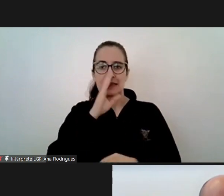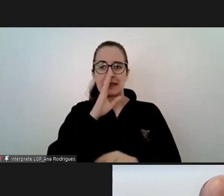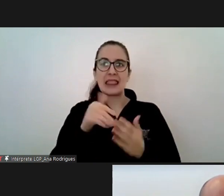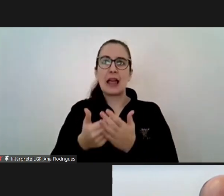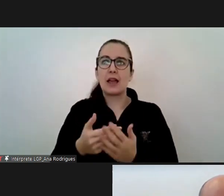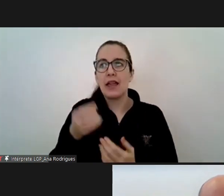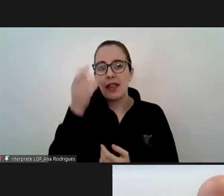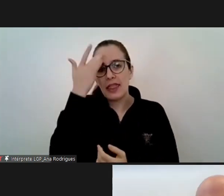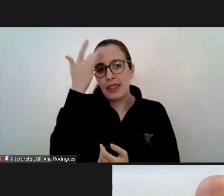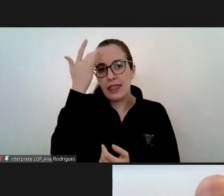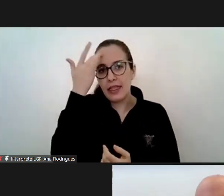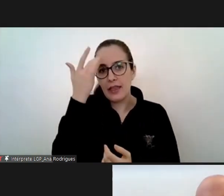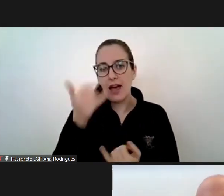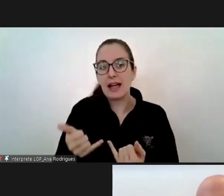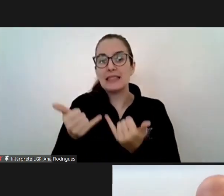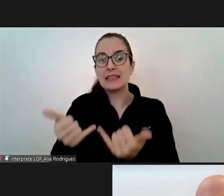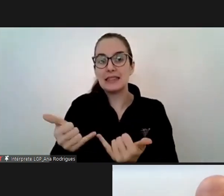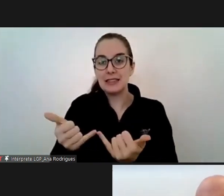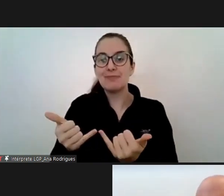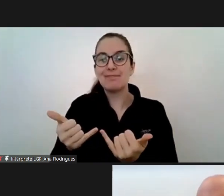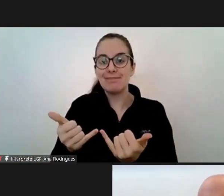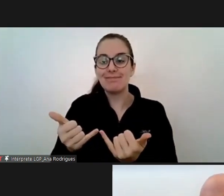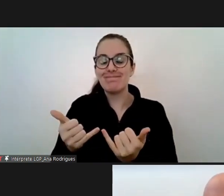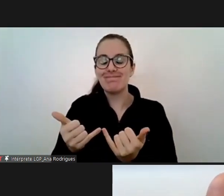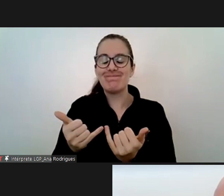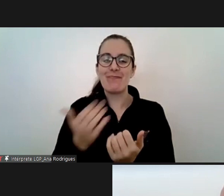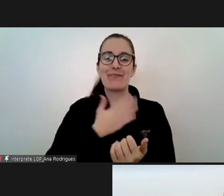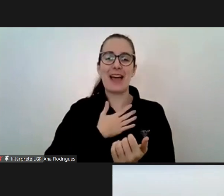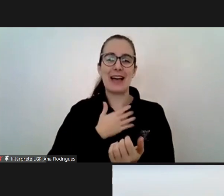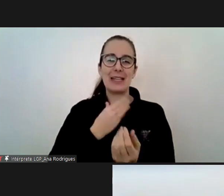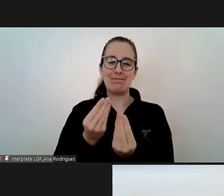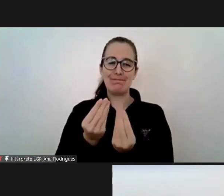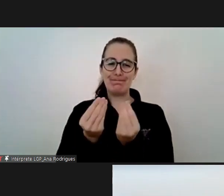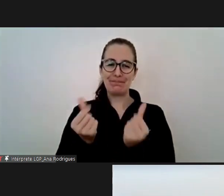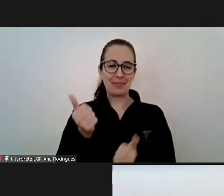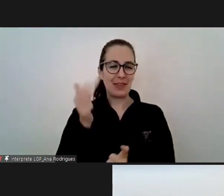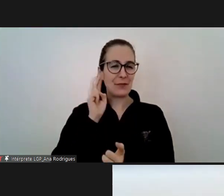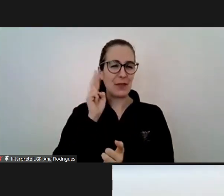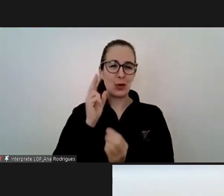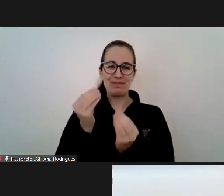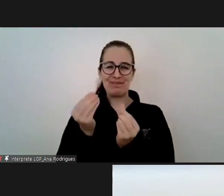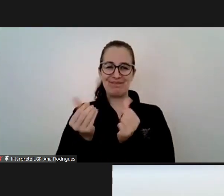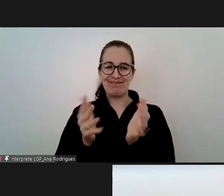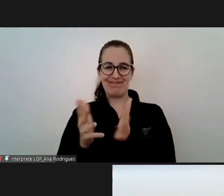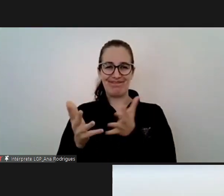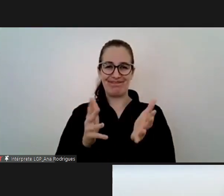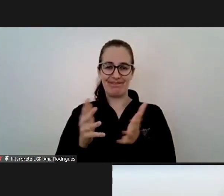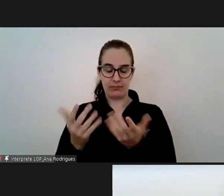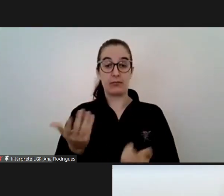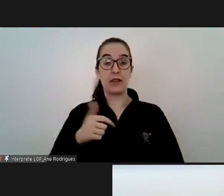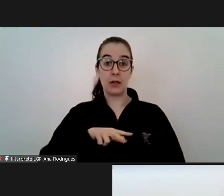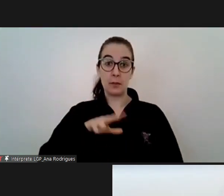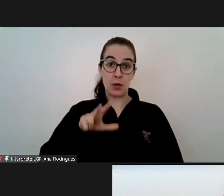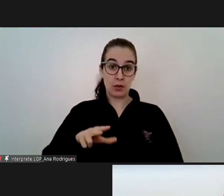voto pode criar situações que retiram credibilidade aos resultados eleitorais, obviamente. Nós somos um país que, com